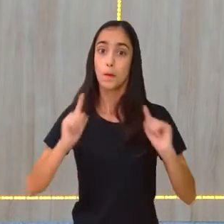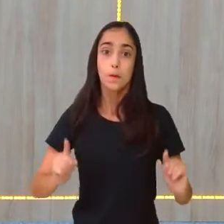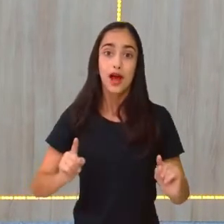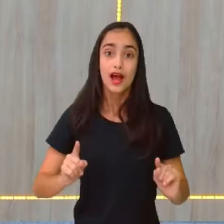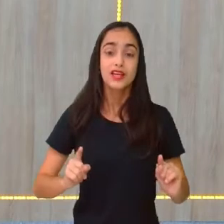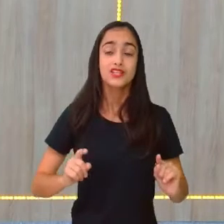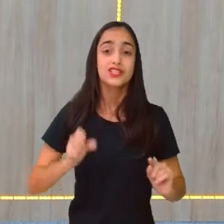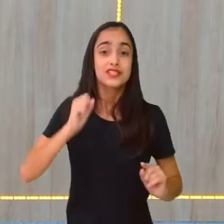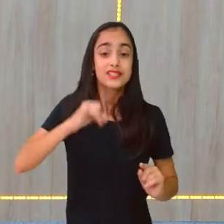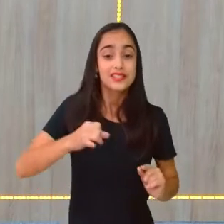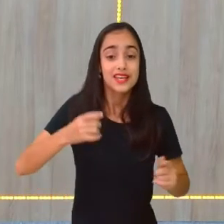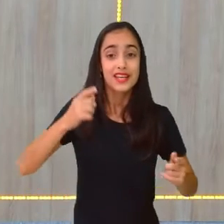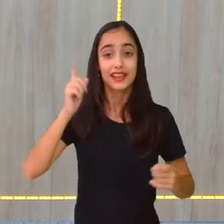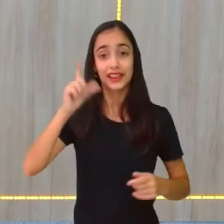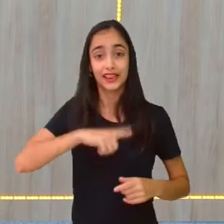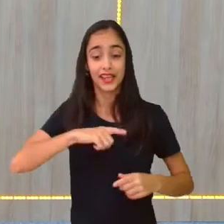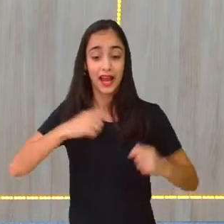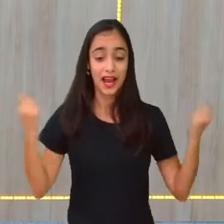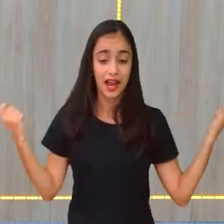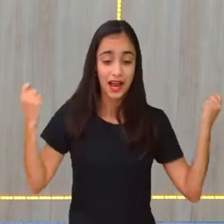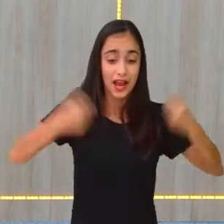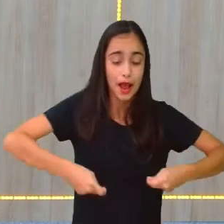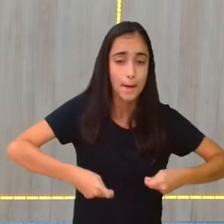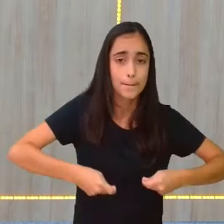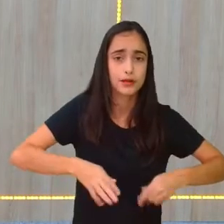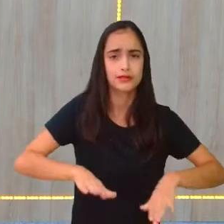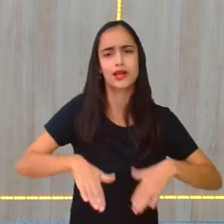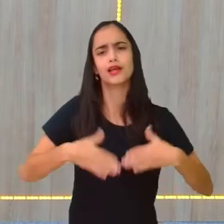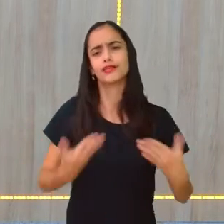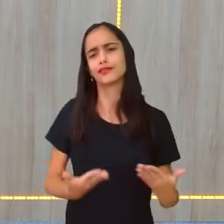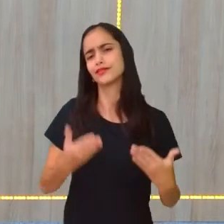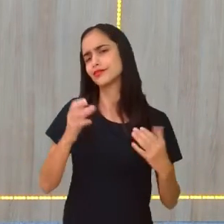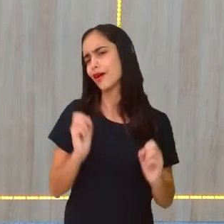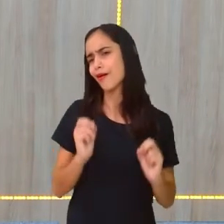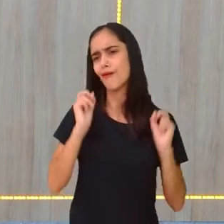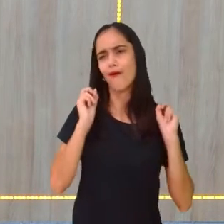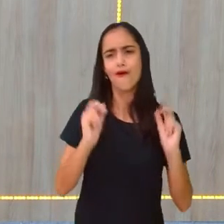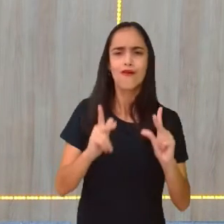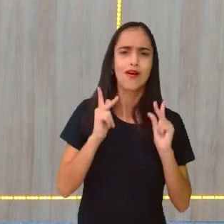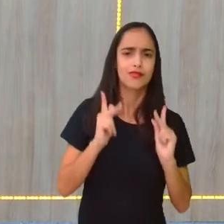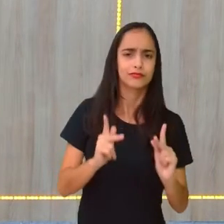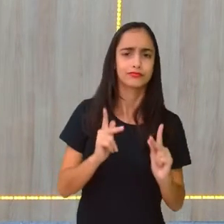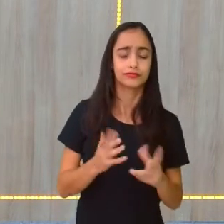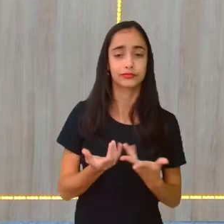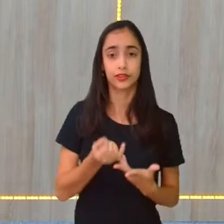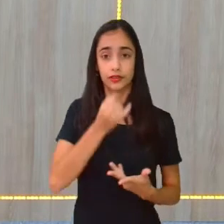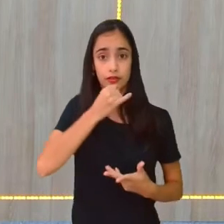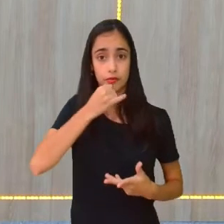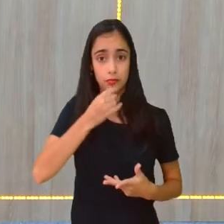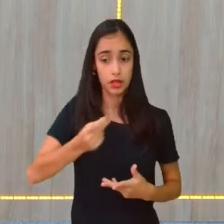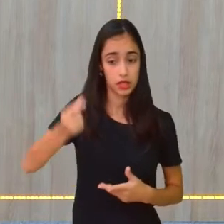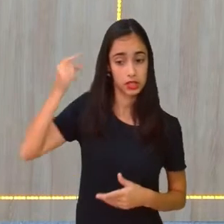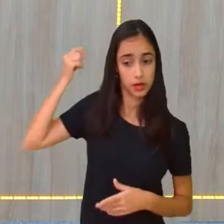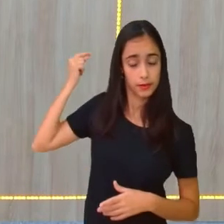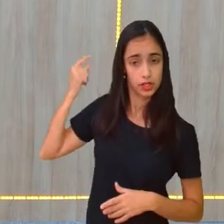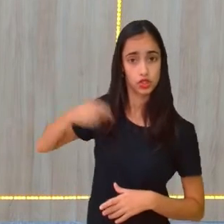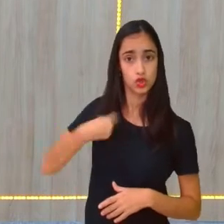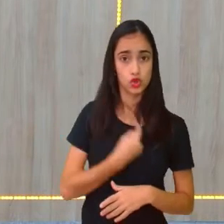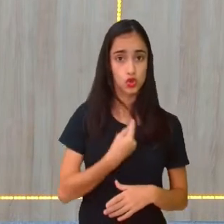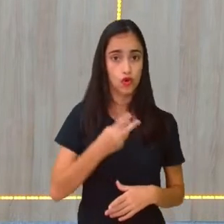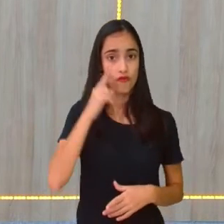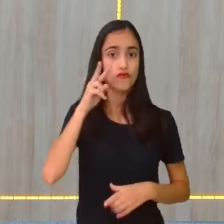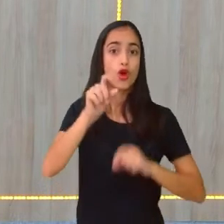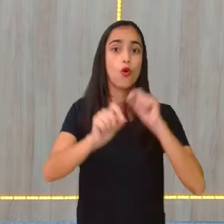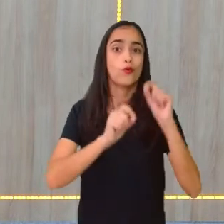né, que o direito de cidadania, por exemplo, estava ligado ao nascimento. Nasceu filho de pai e mãe ateniense, você